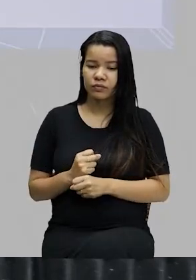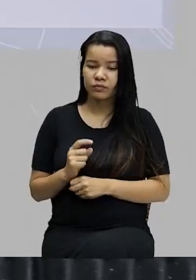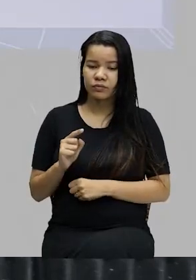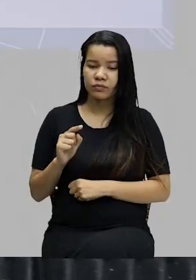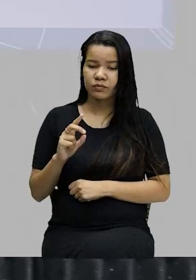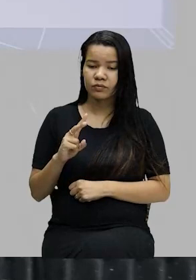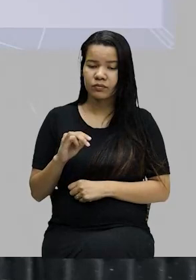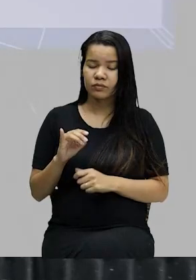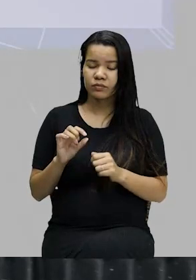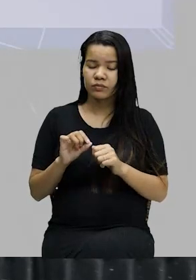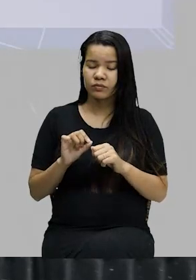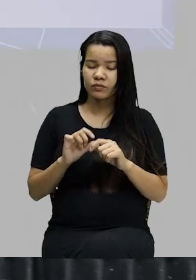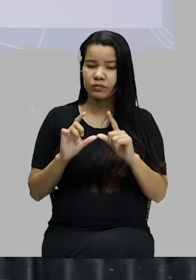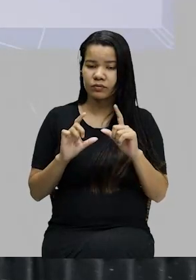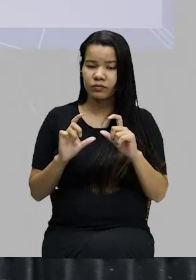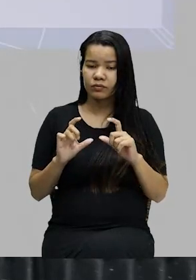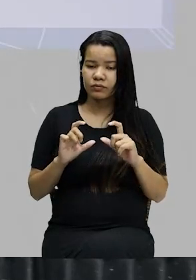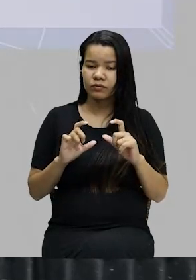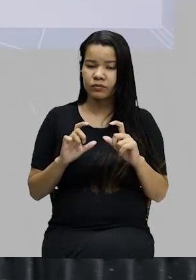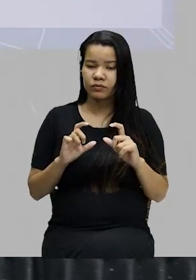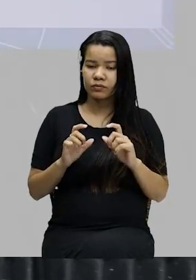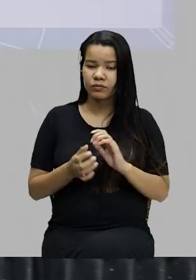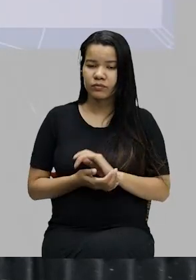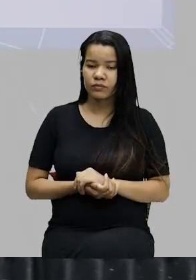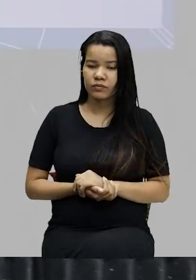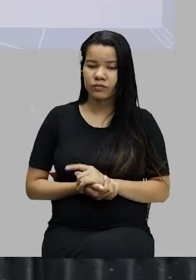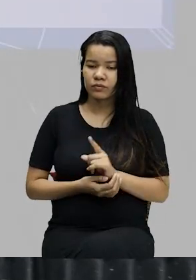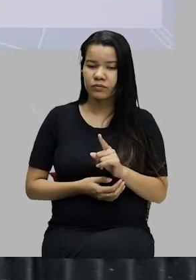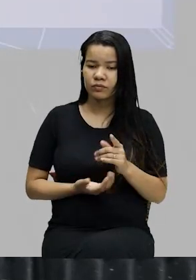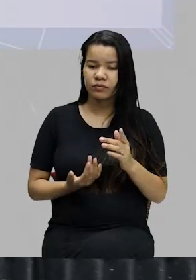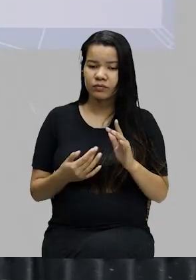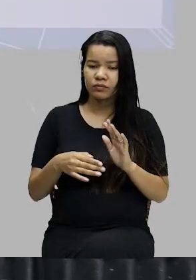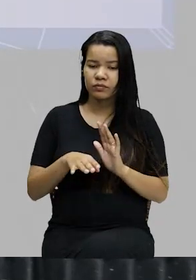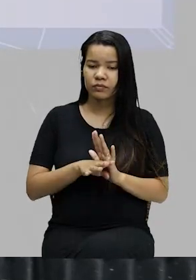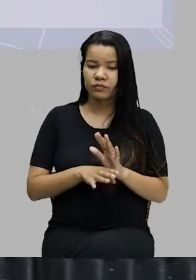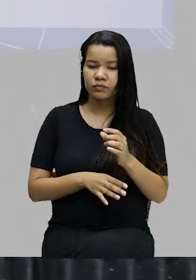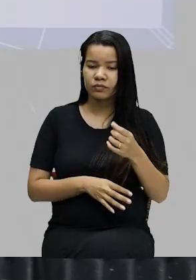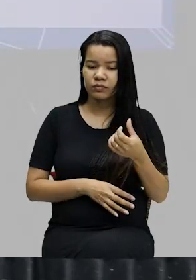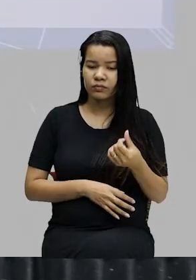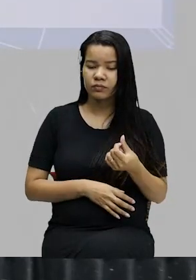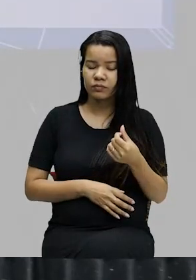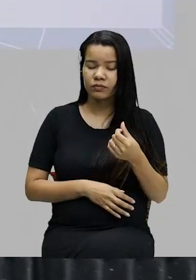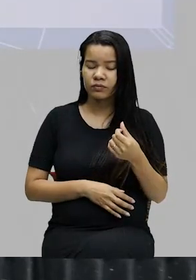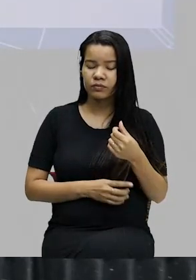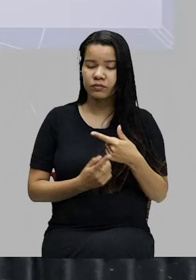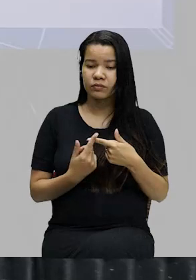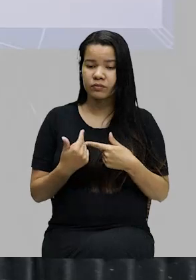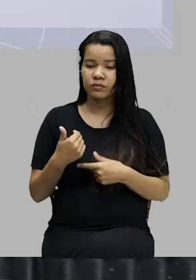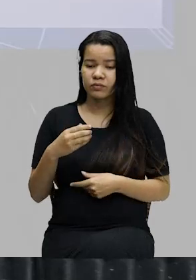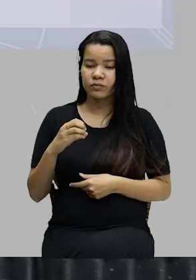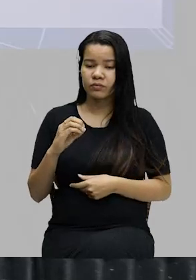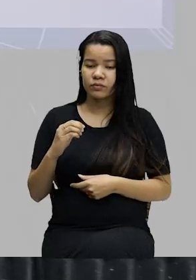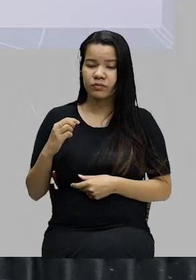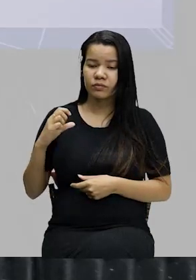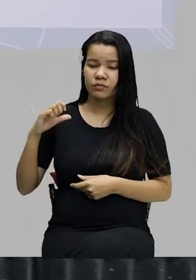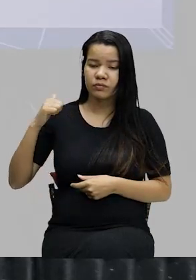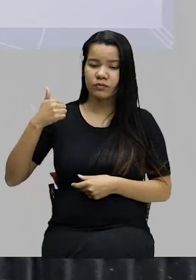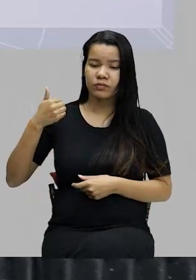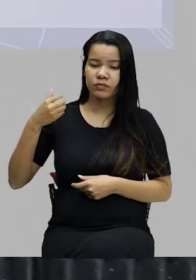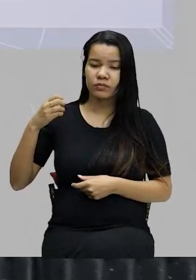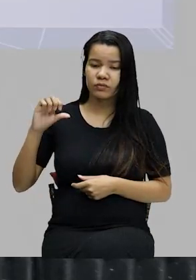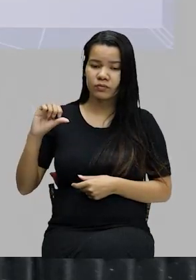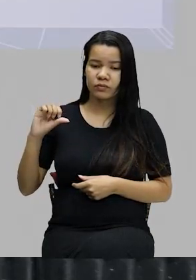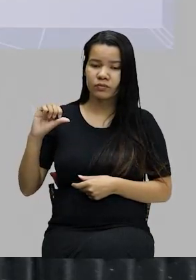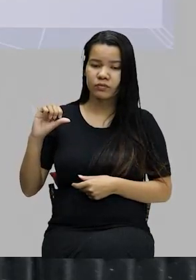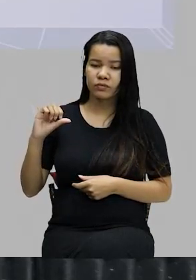tela, ok? Fazendo todo o cálculo, você vai chegar a 6 vezes 10 elevado a 19 átomos de